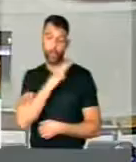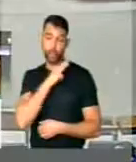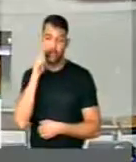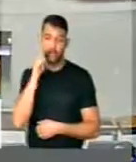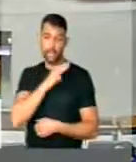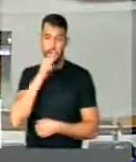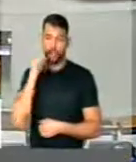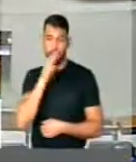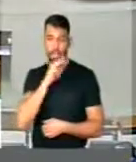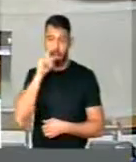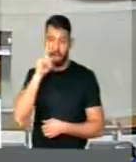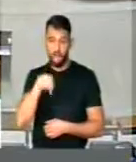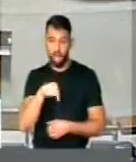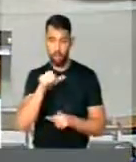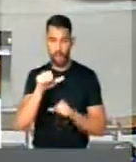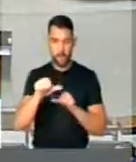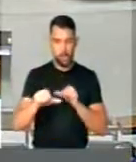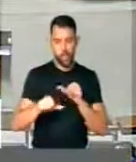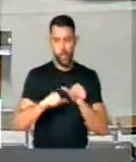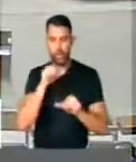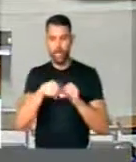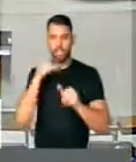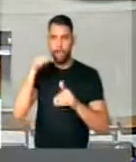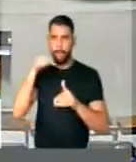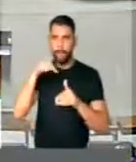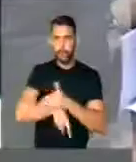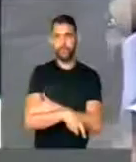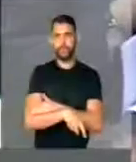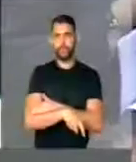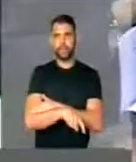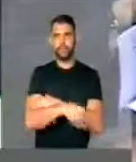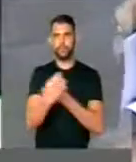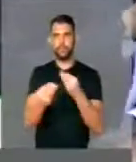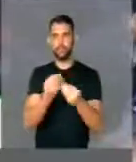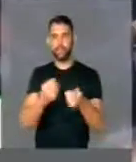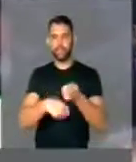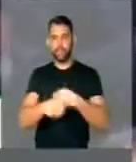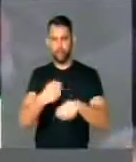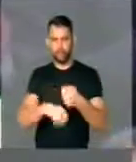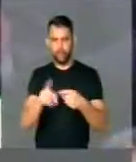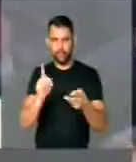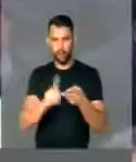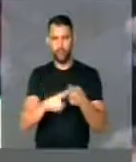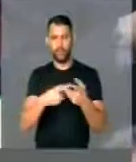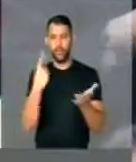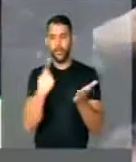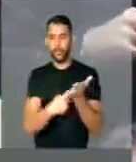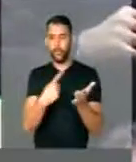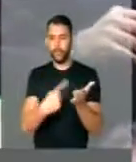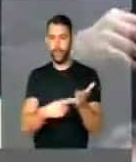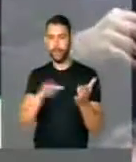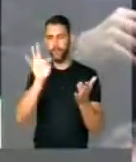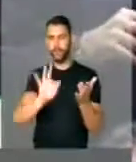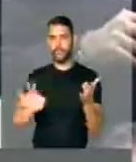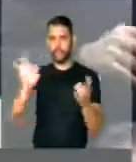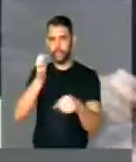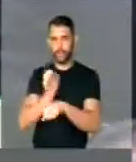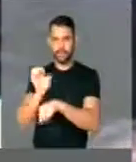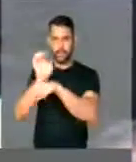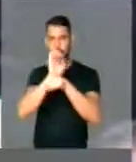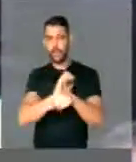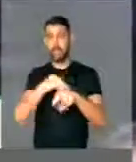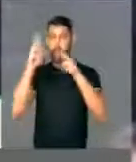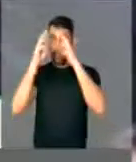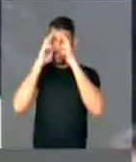urgente é uma reformulação profunda do modelo econômico, do pacto federativo, o